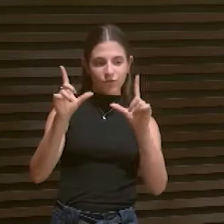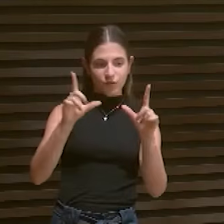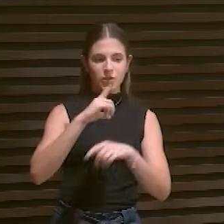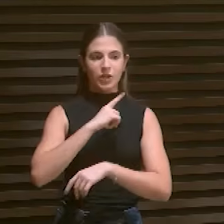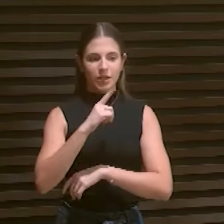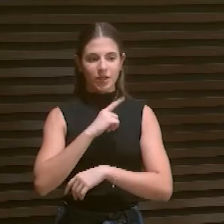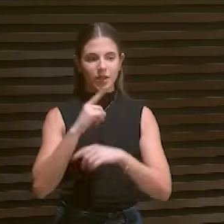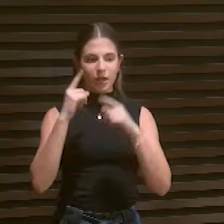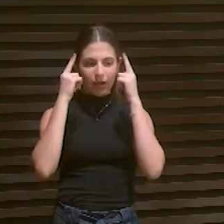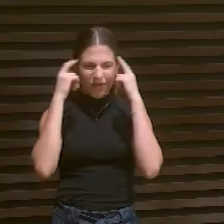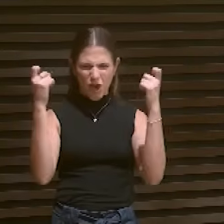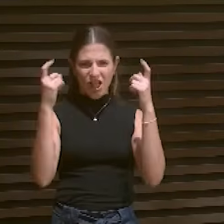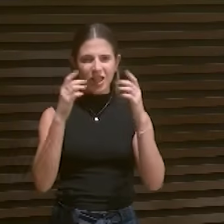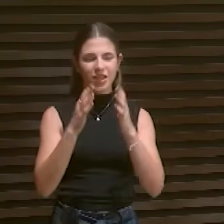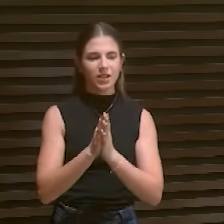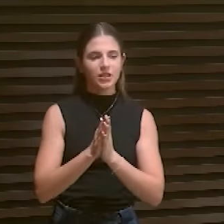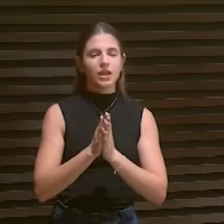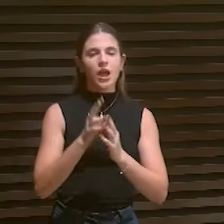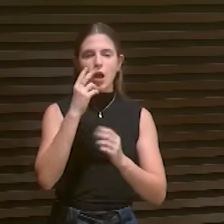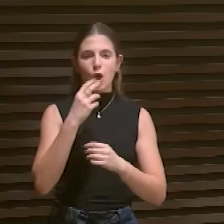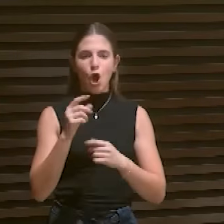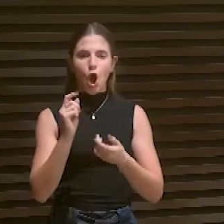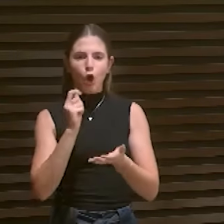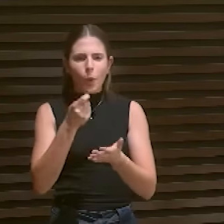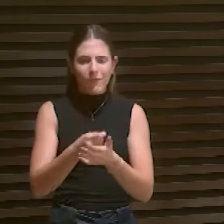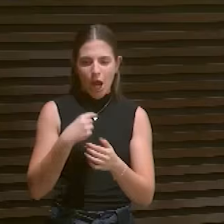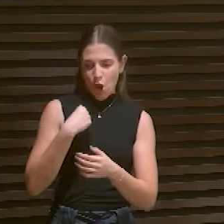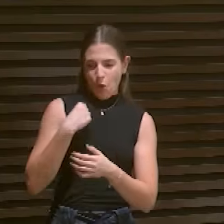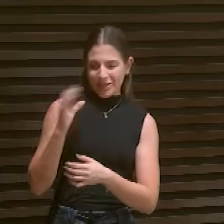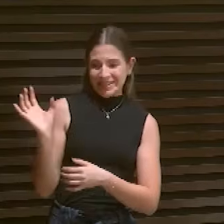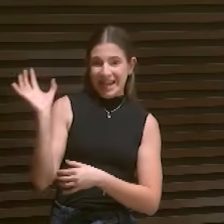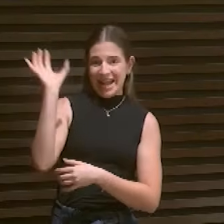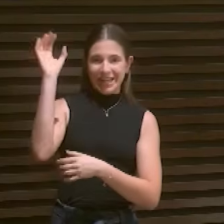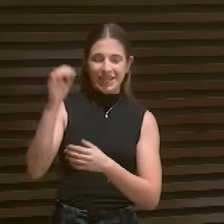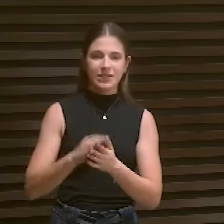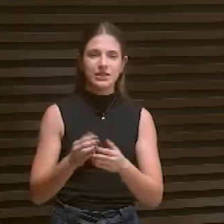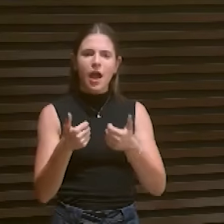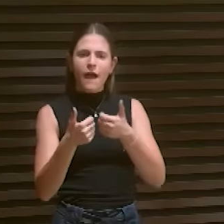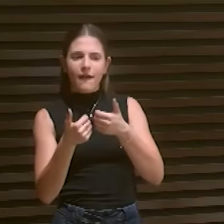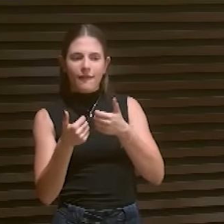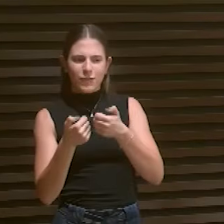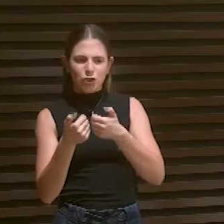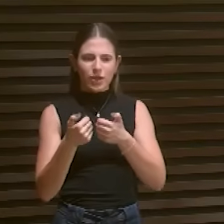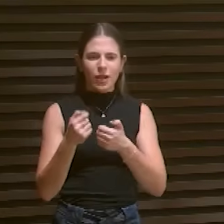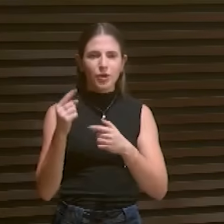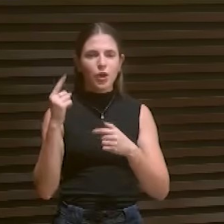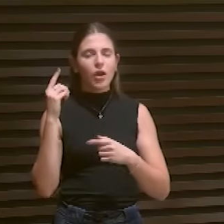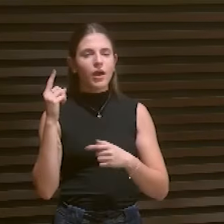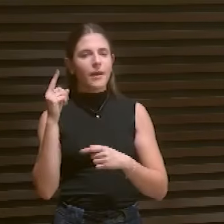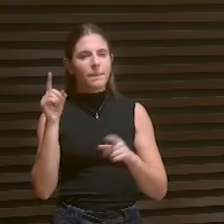comprar roupas de grife, jogar videogame, jogar em cassinos, ouvir funk,